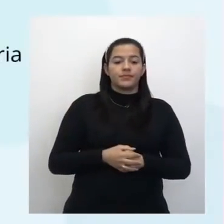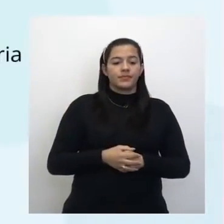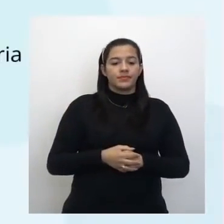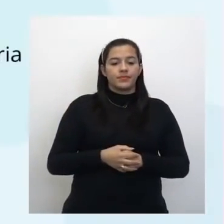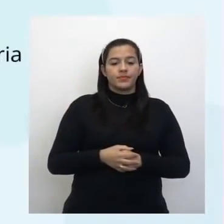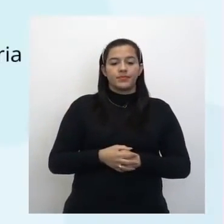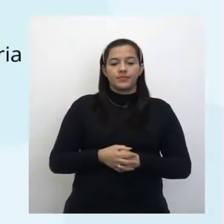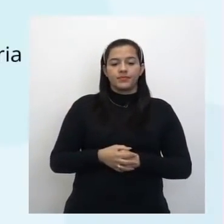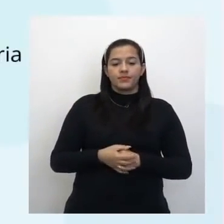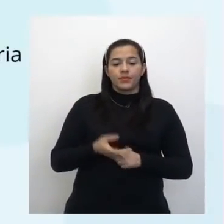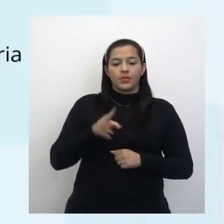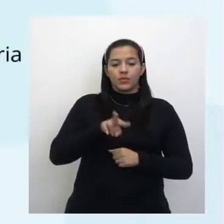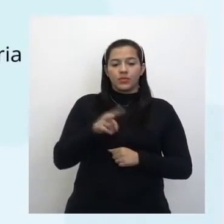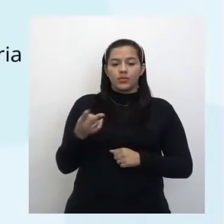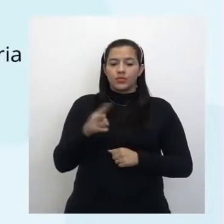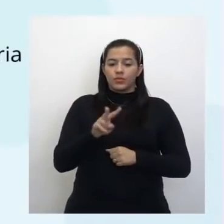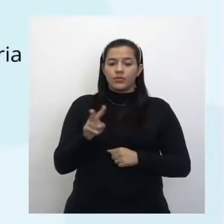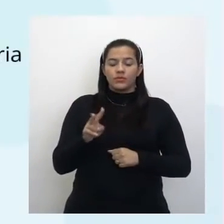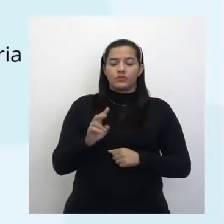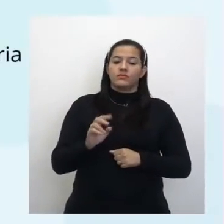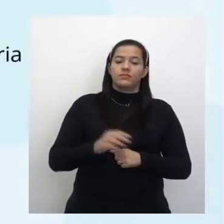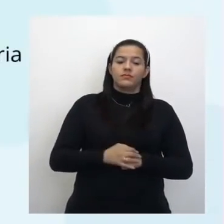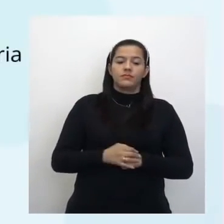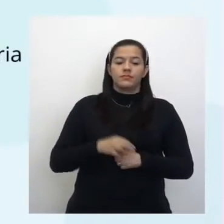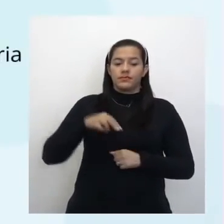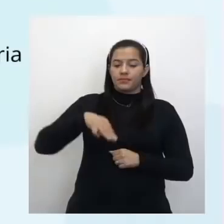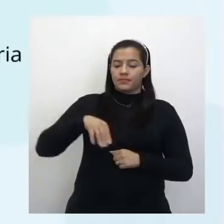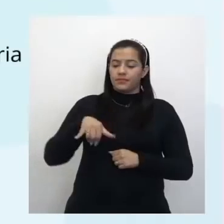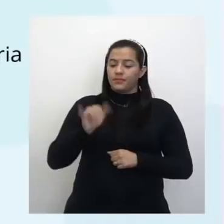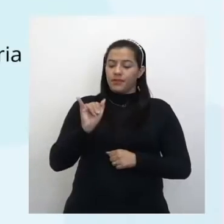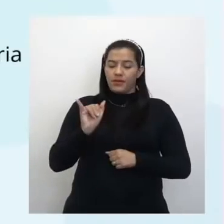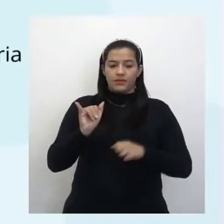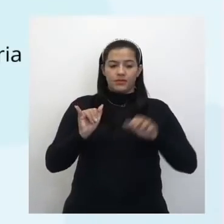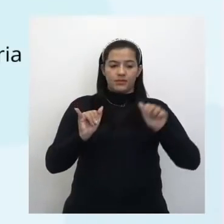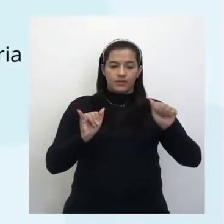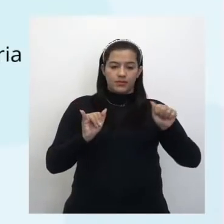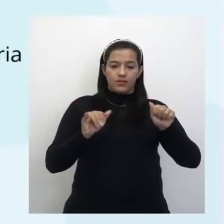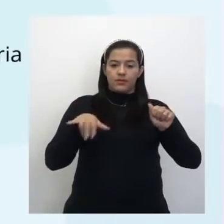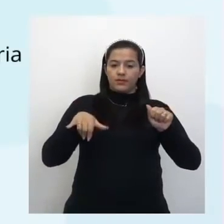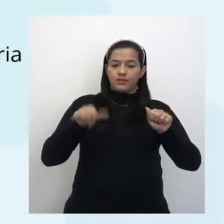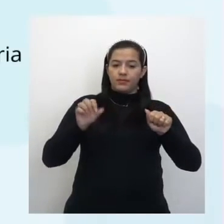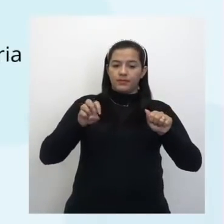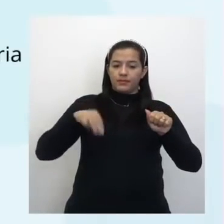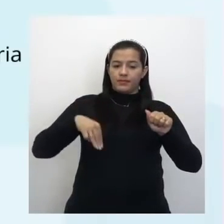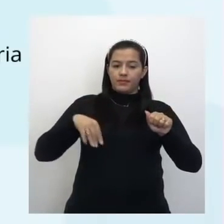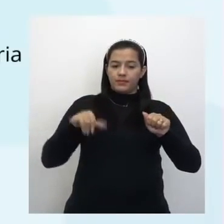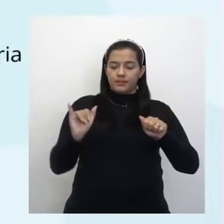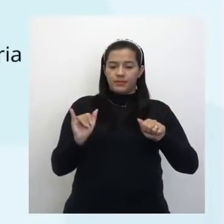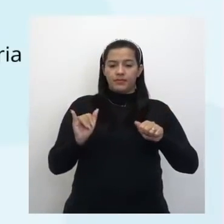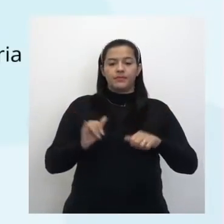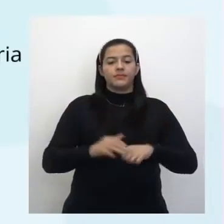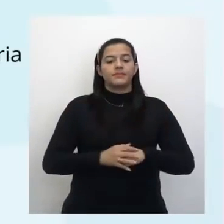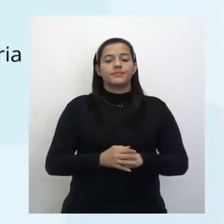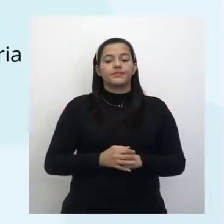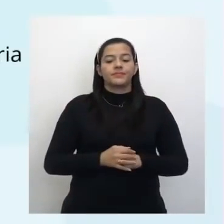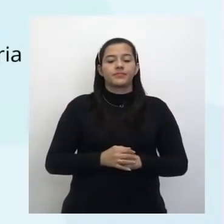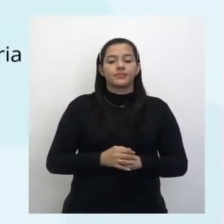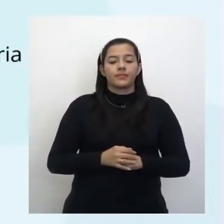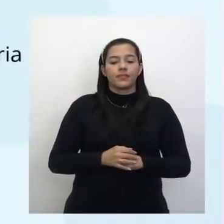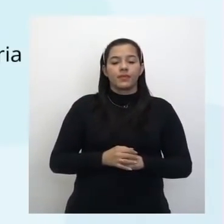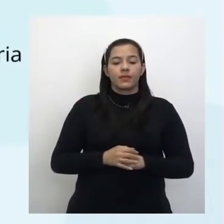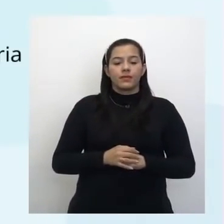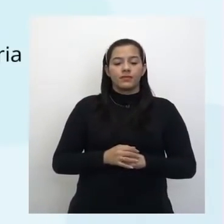saindo mais não é o resto ela é o meu nome e ela é uma mulher Então tudo ela vai aqui mas aí não vai influenciar